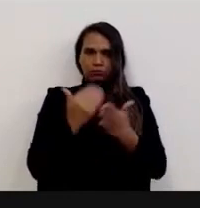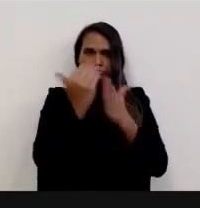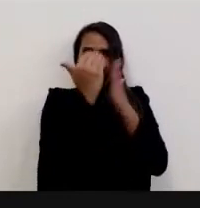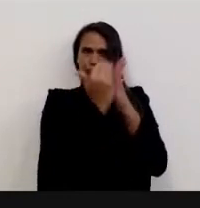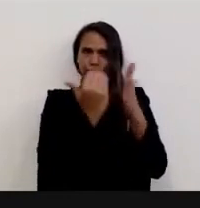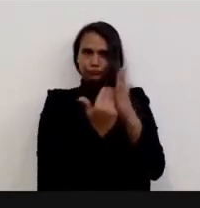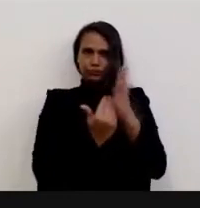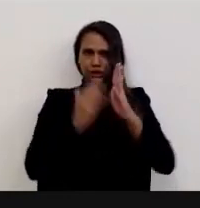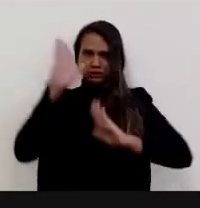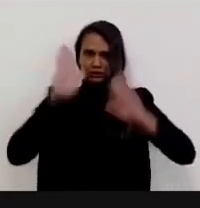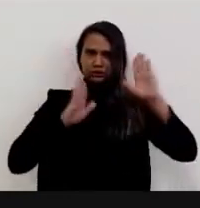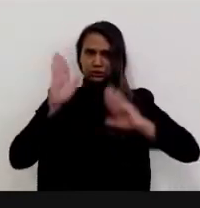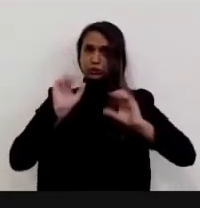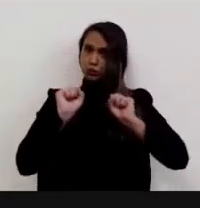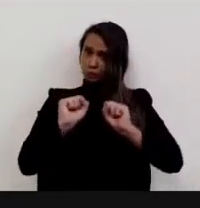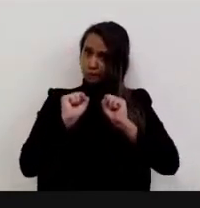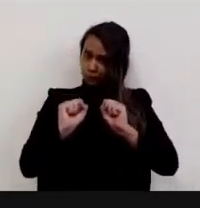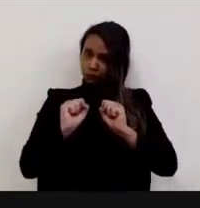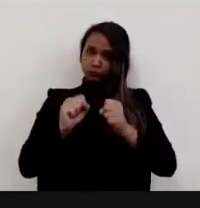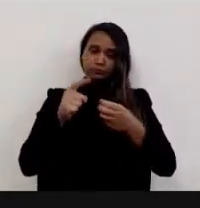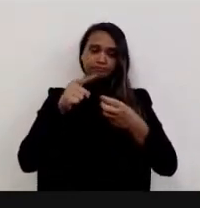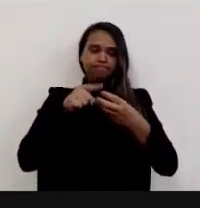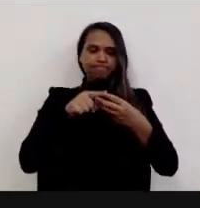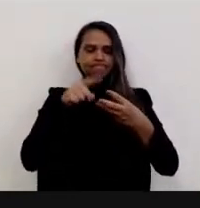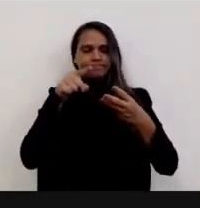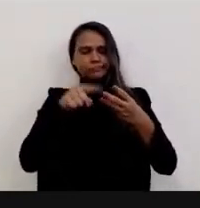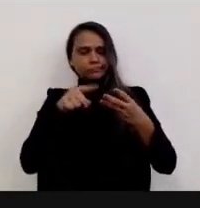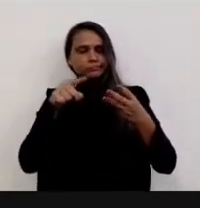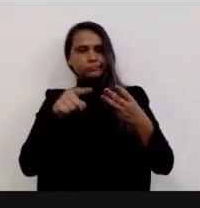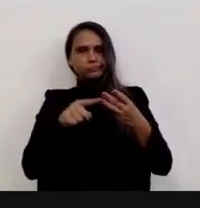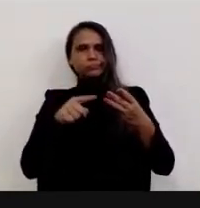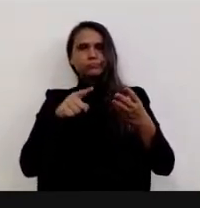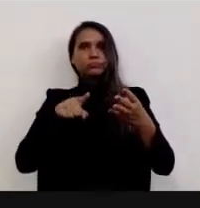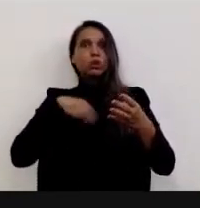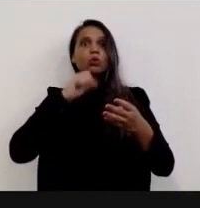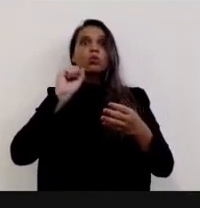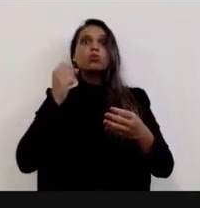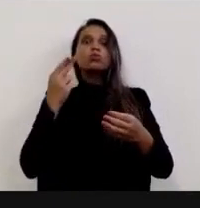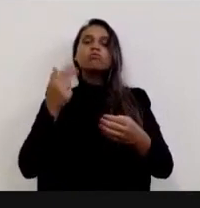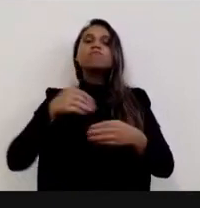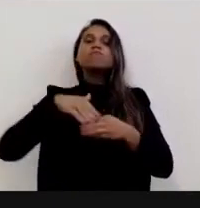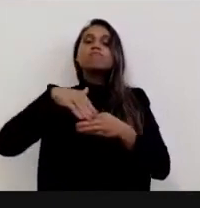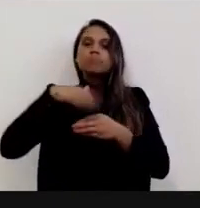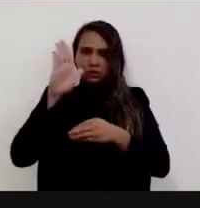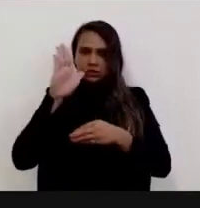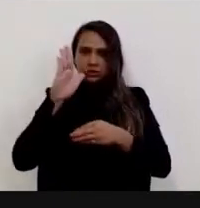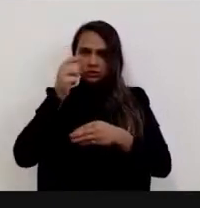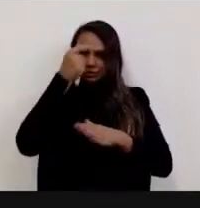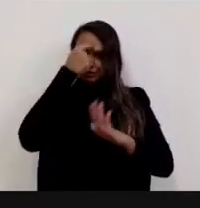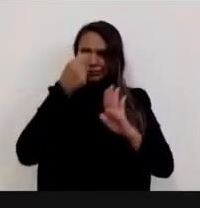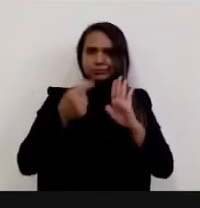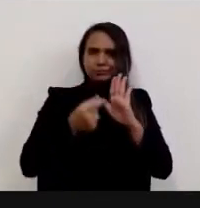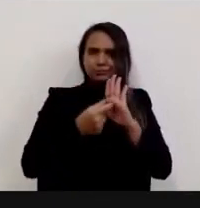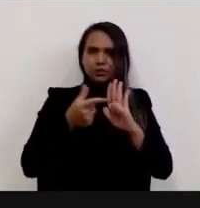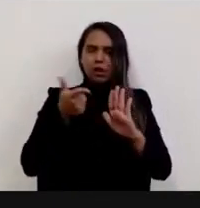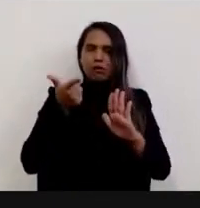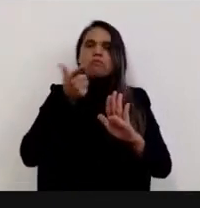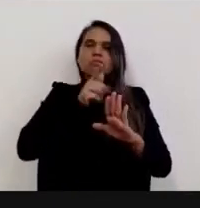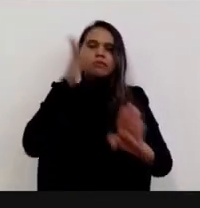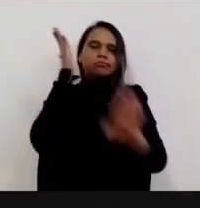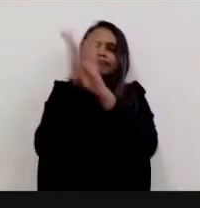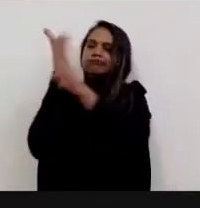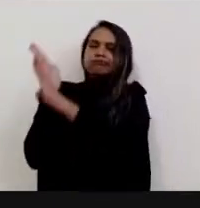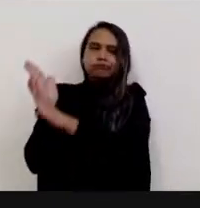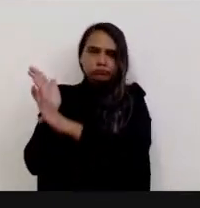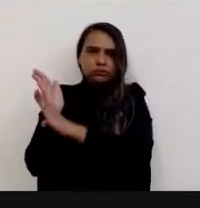possa usar mais de um desses 14 algoritmos para criar um modelo de detecção. E para eu não